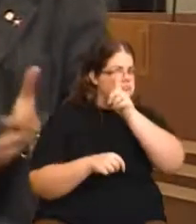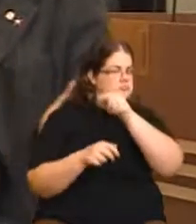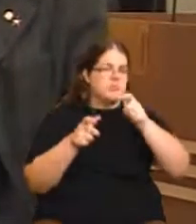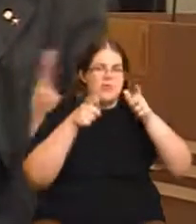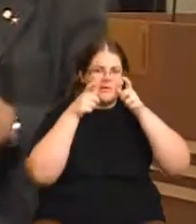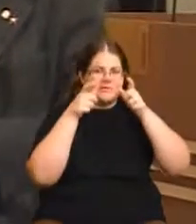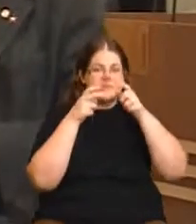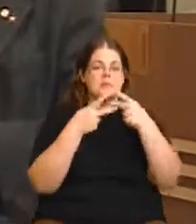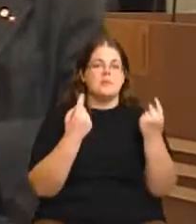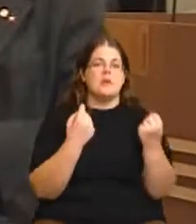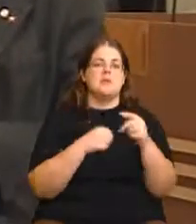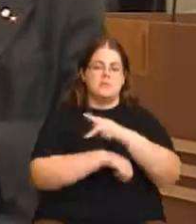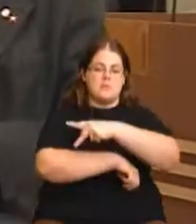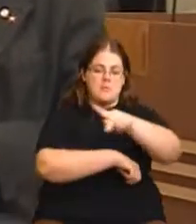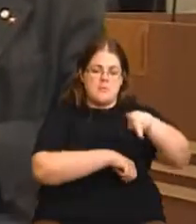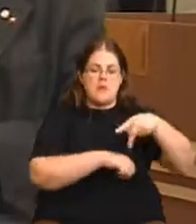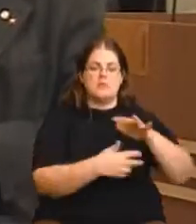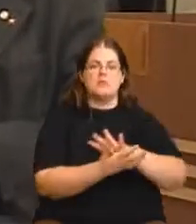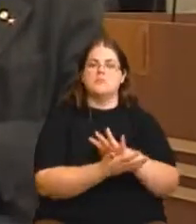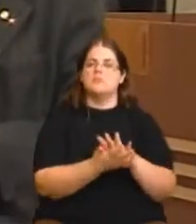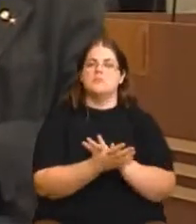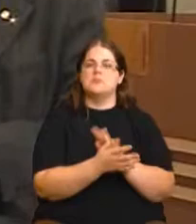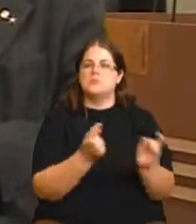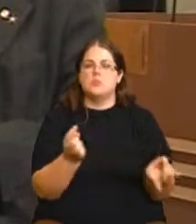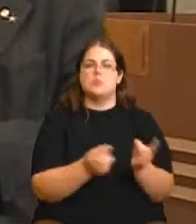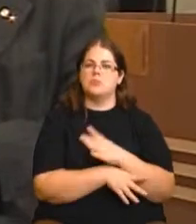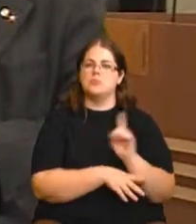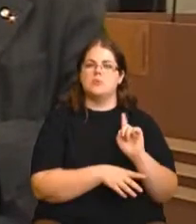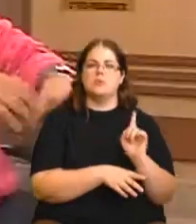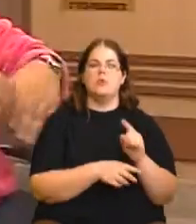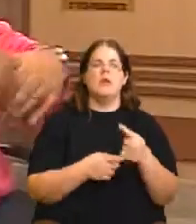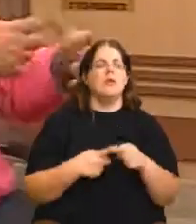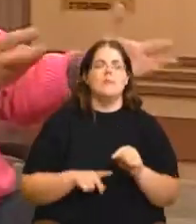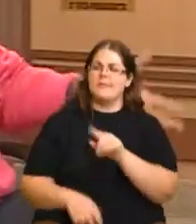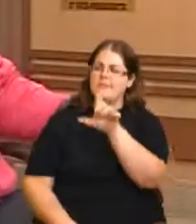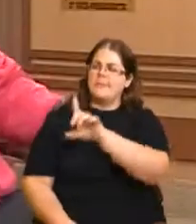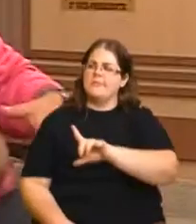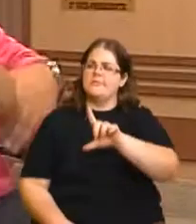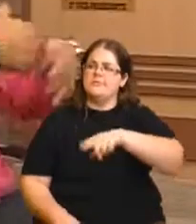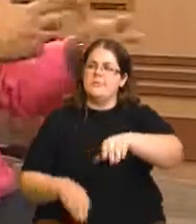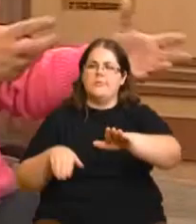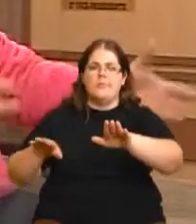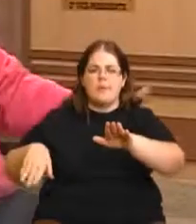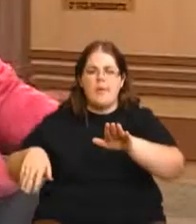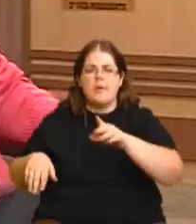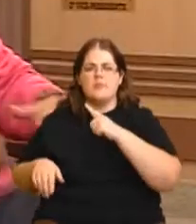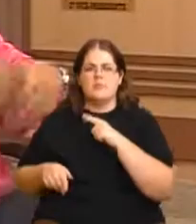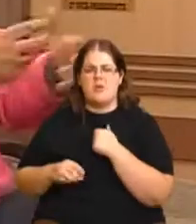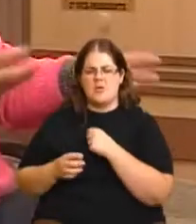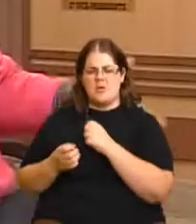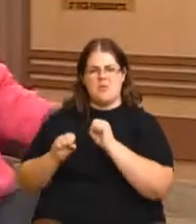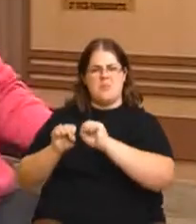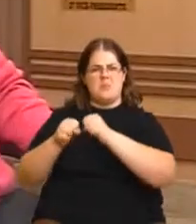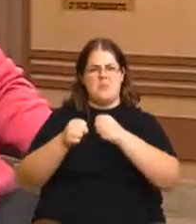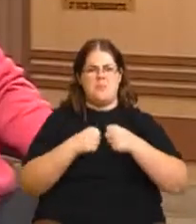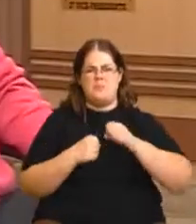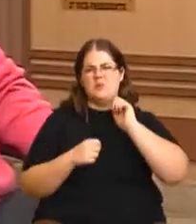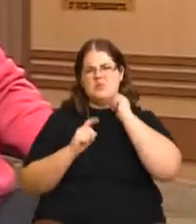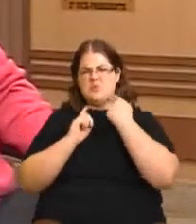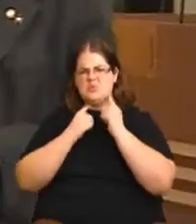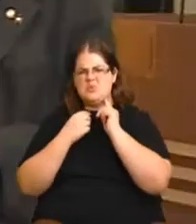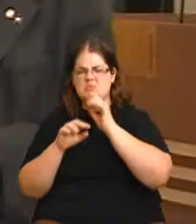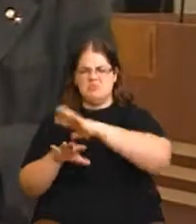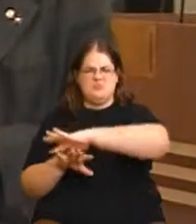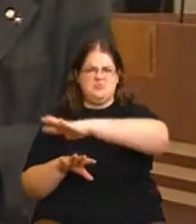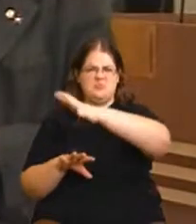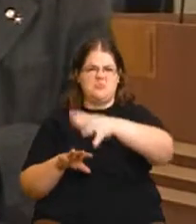até agora os parques lineares não saiu do papel ainda. E a própria questão do Laranjal ainda tem restos de demolição, não houve adequação, tudo isso preocupa, né?